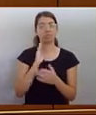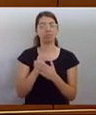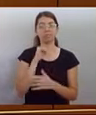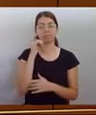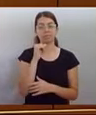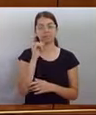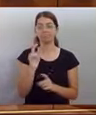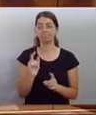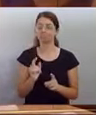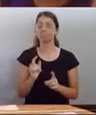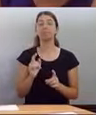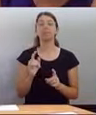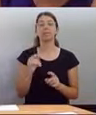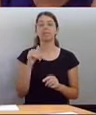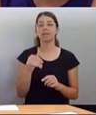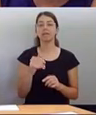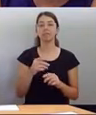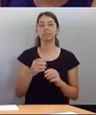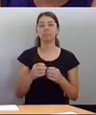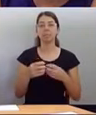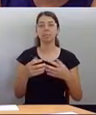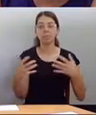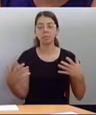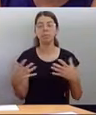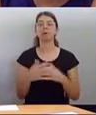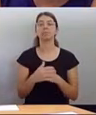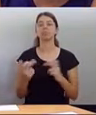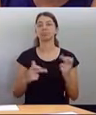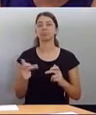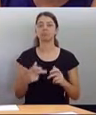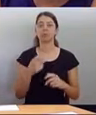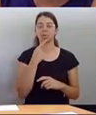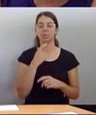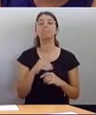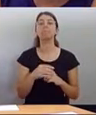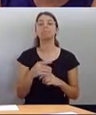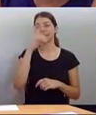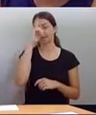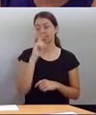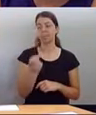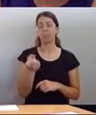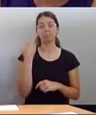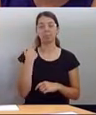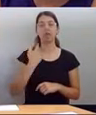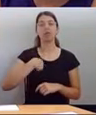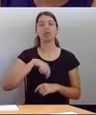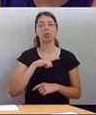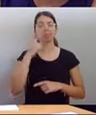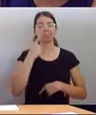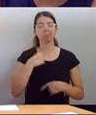tendência à multiplicação destes fenómenos. Recordo que há exatamente um ano apresentámos aqui um